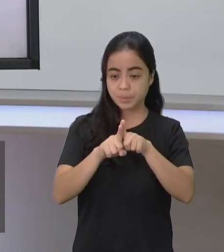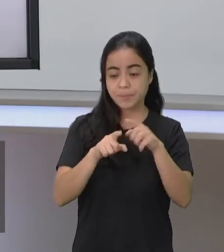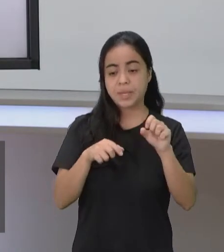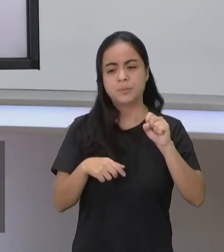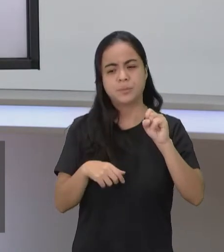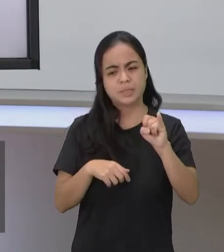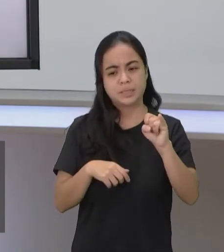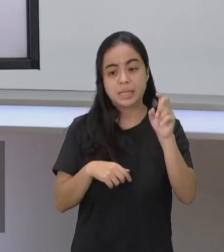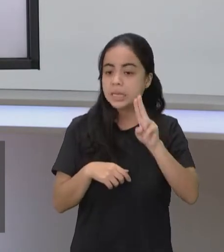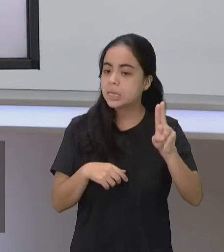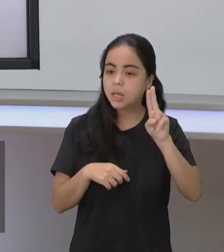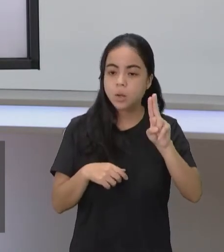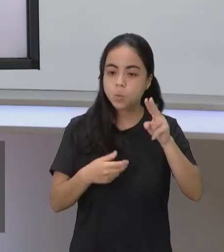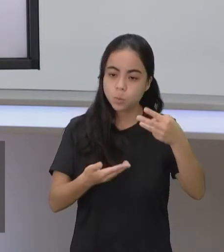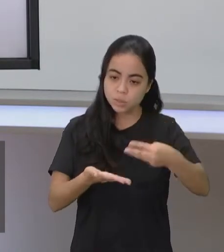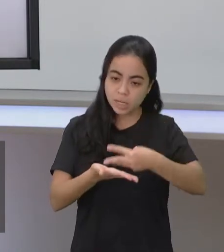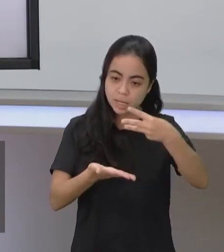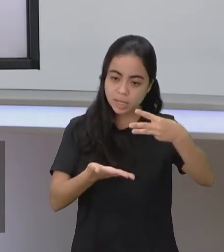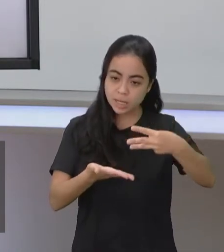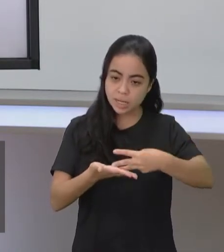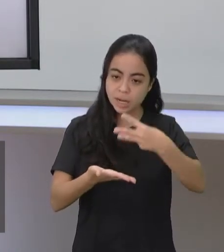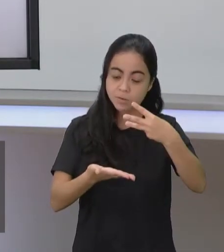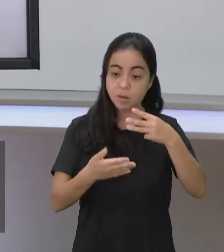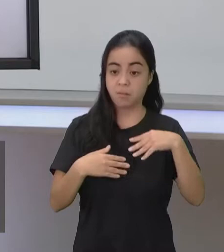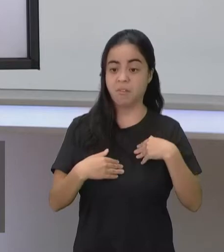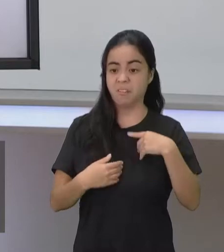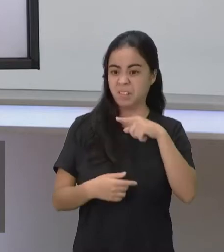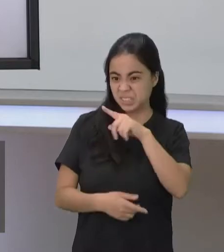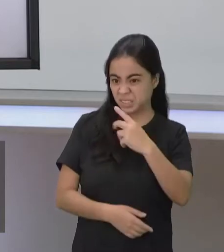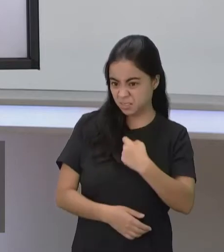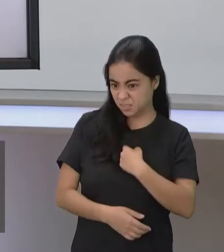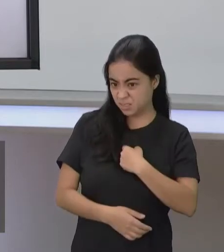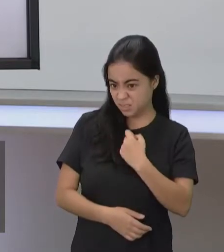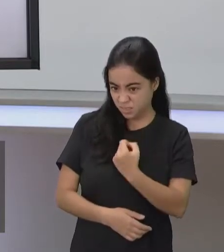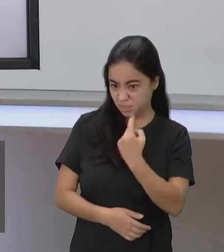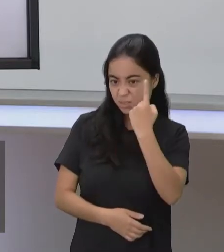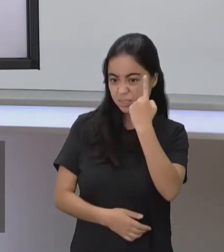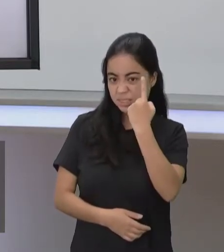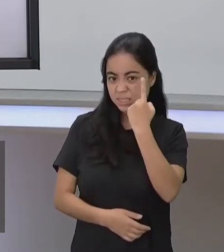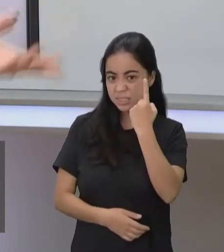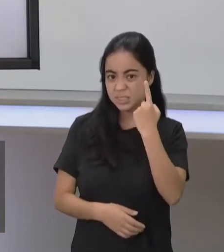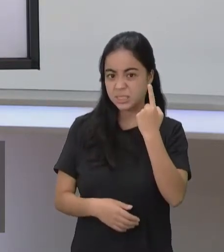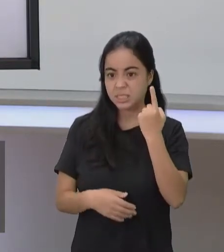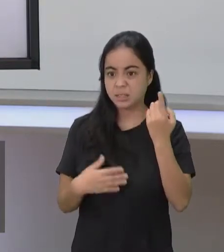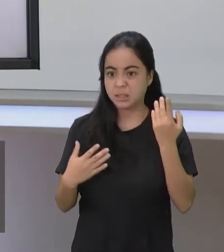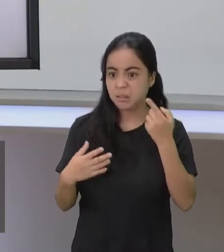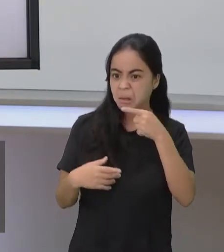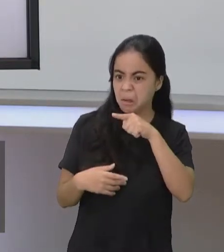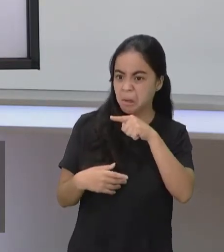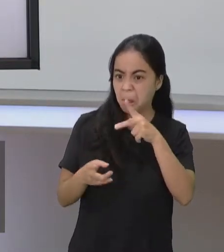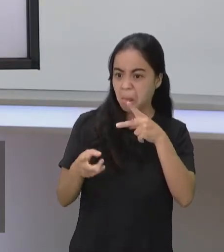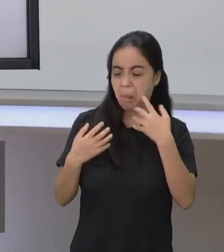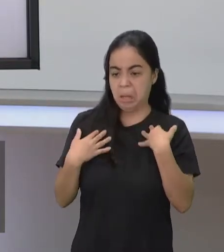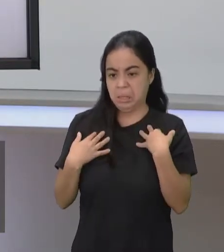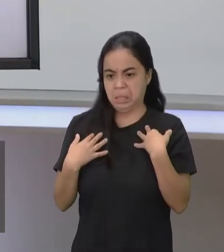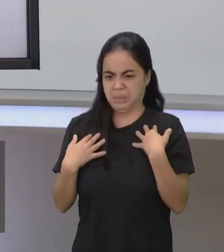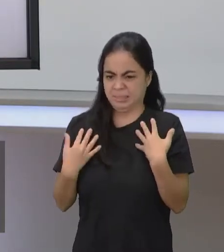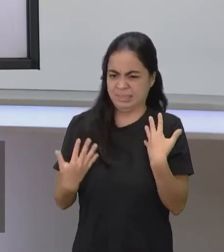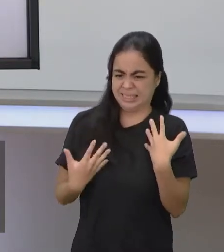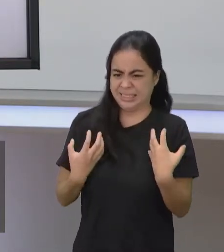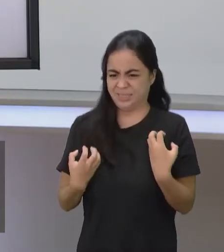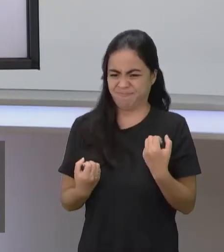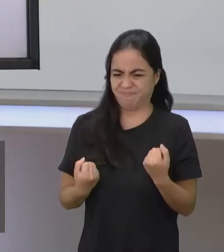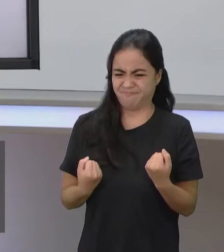não usa o garfo e faca, meu Deus do céu, você está sendo estranho, você está ali cometendo quase uma atrocidade culinária ali na hora de se